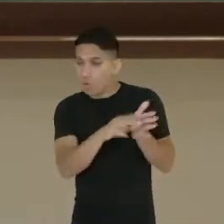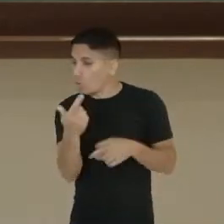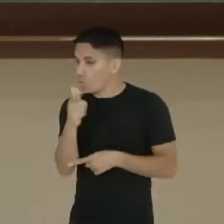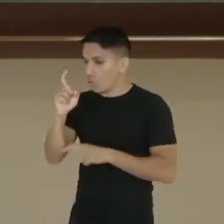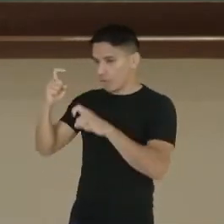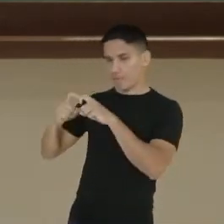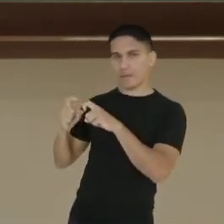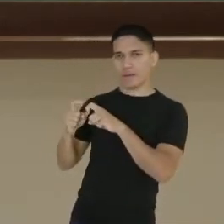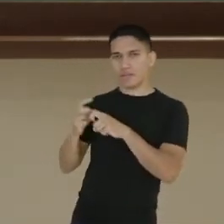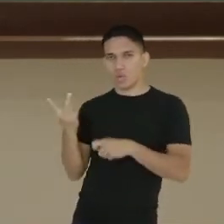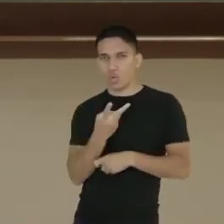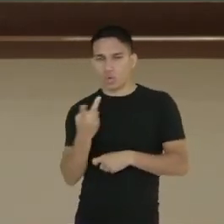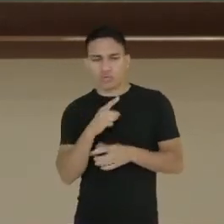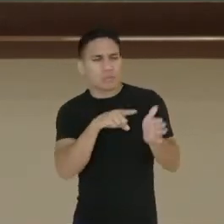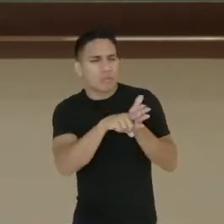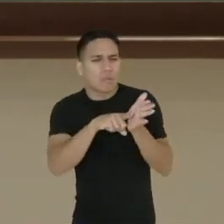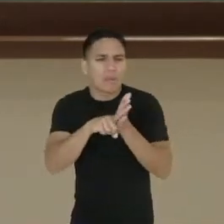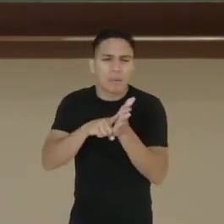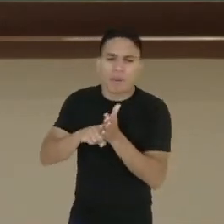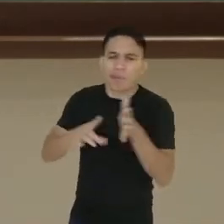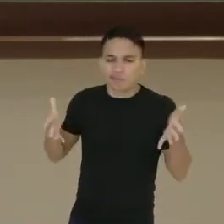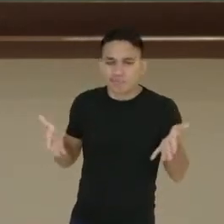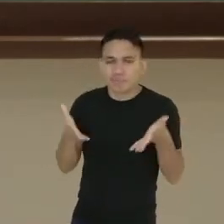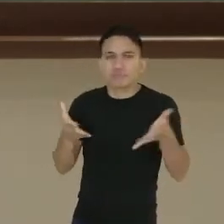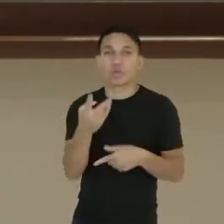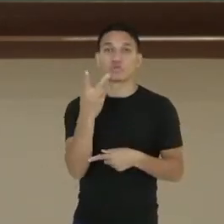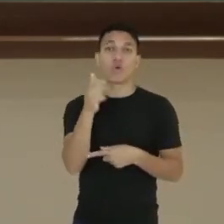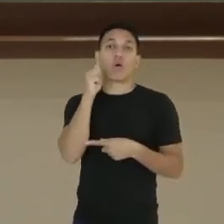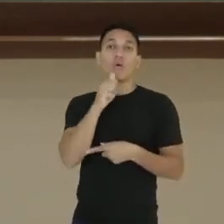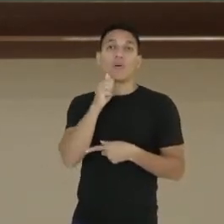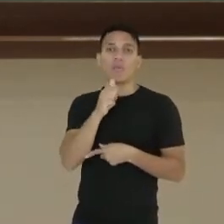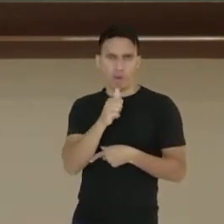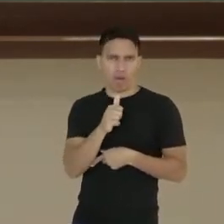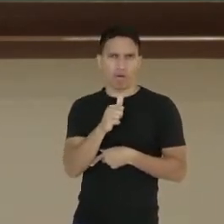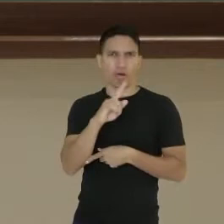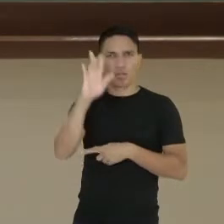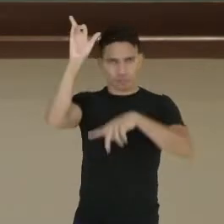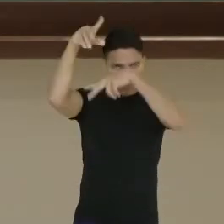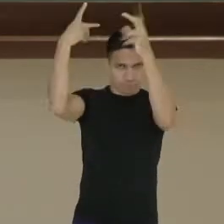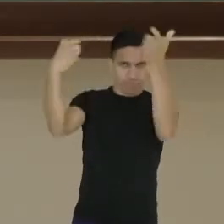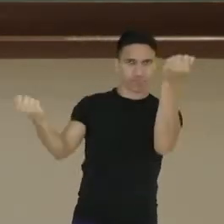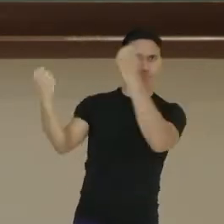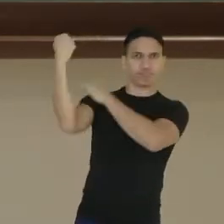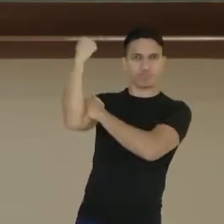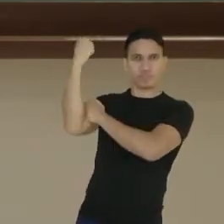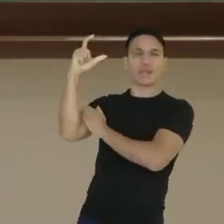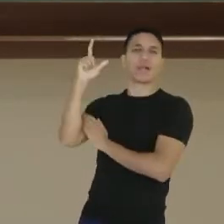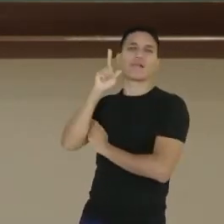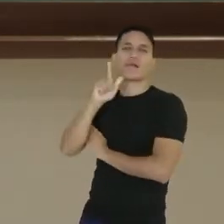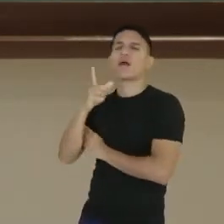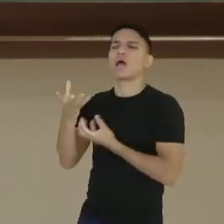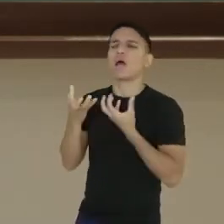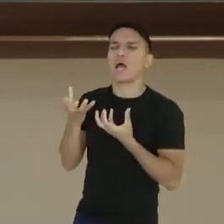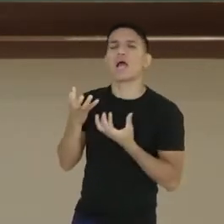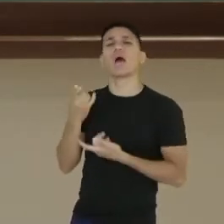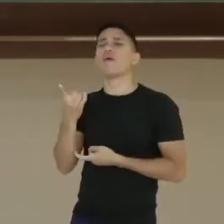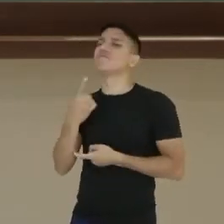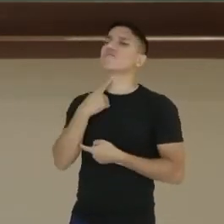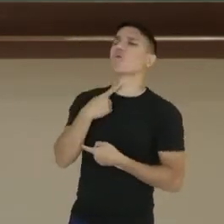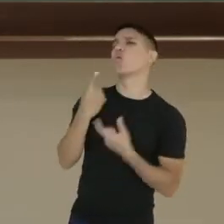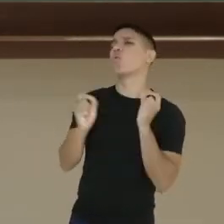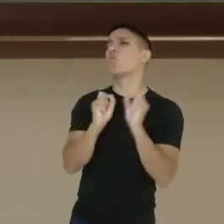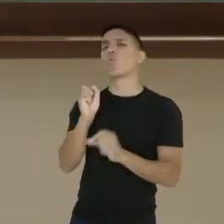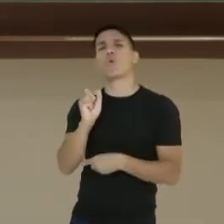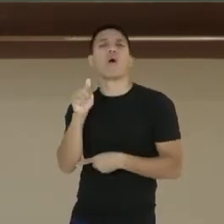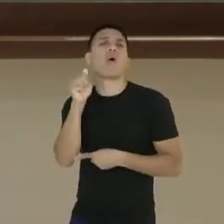era o médico. E eles foram incentivados por duas mulheres feministas e que queriam que as mulheres